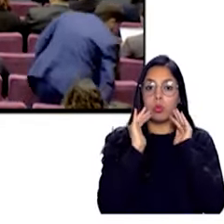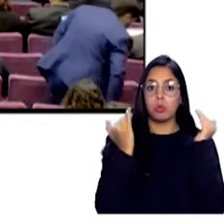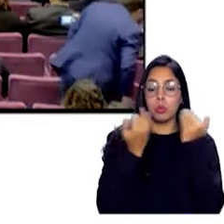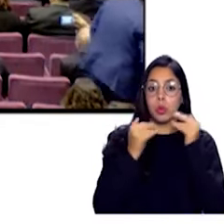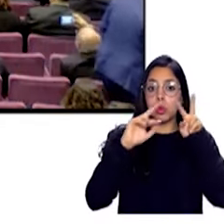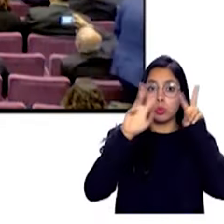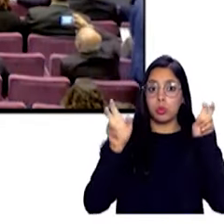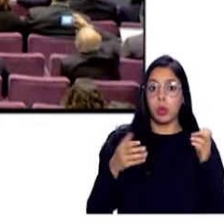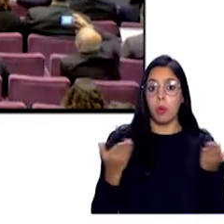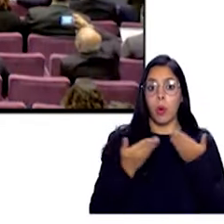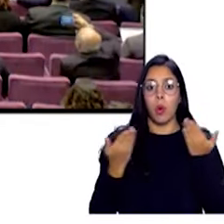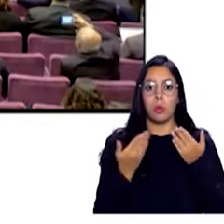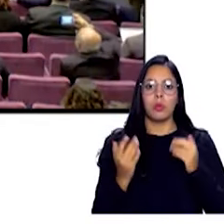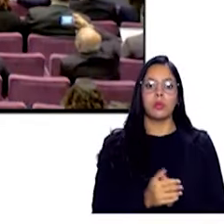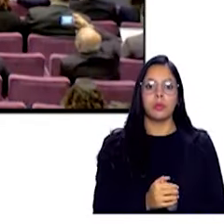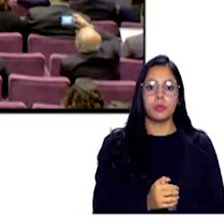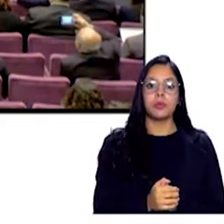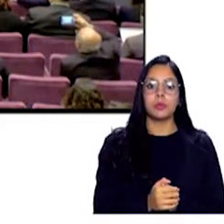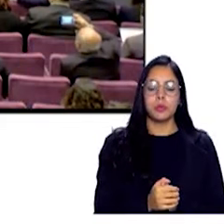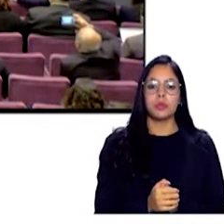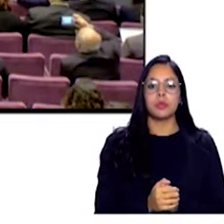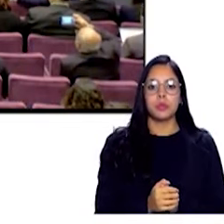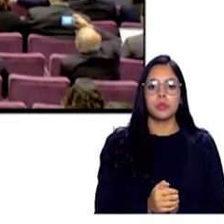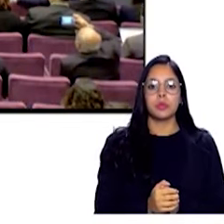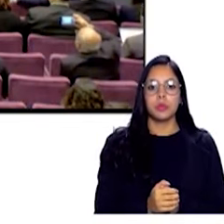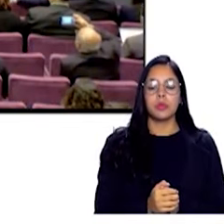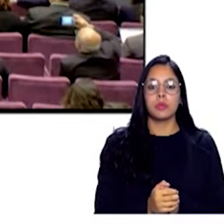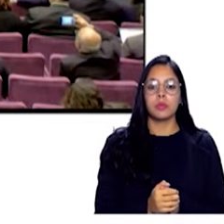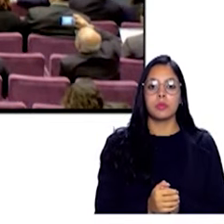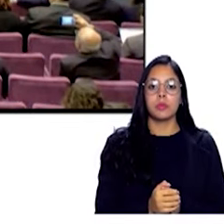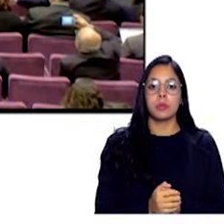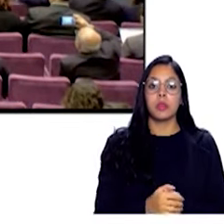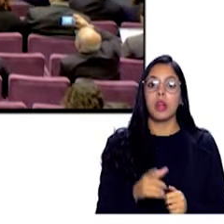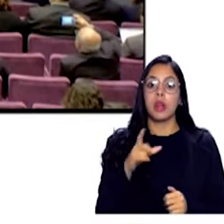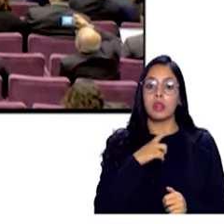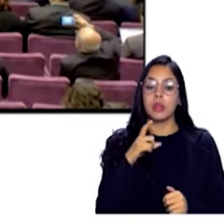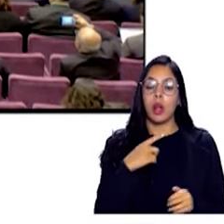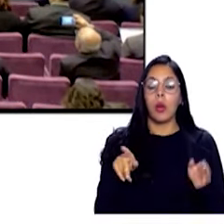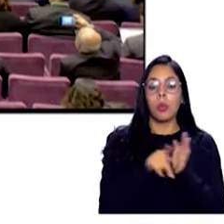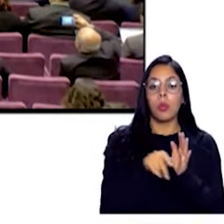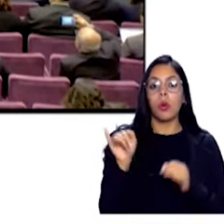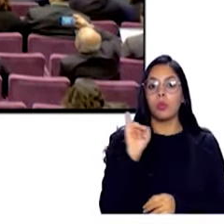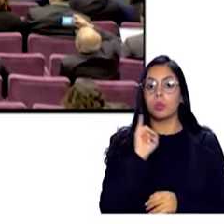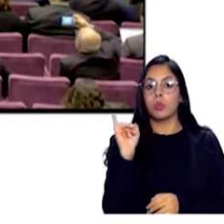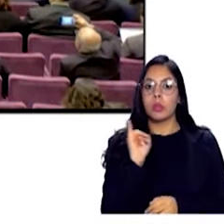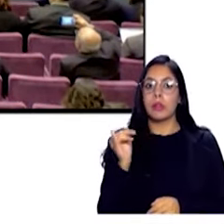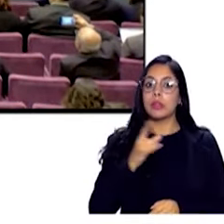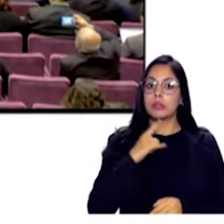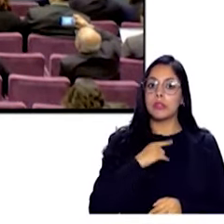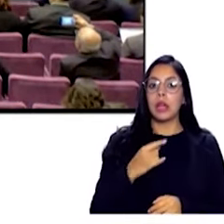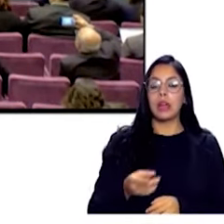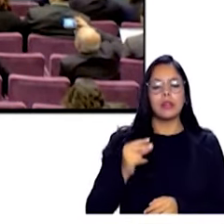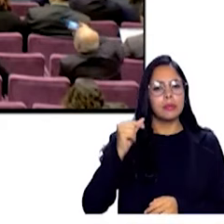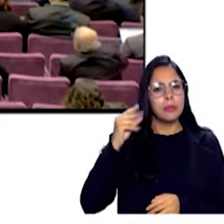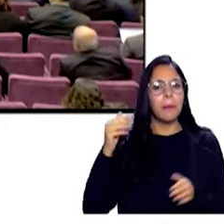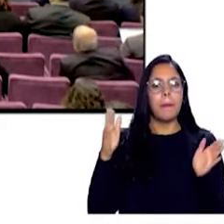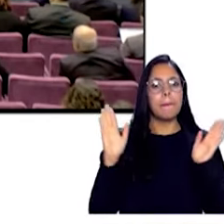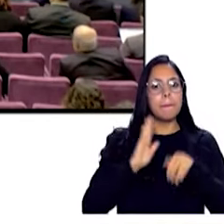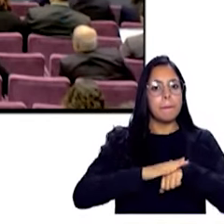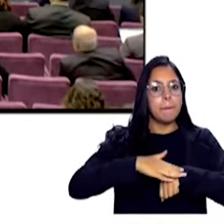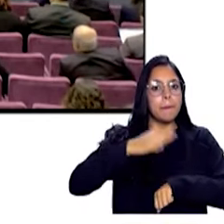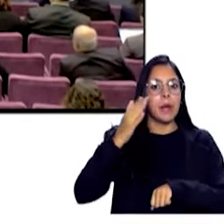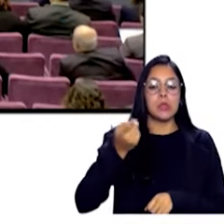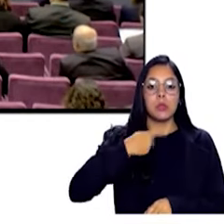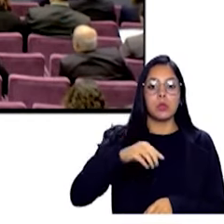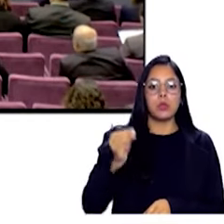e tocou no tema que nós temos aqui que no na Itália já está ao h mais tempo e aqui estamos justamente tentando a nossa